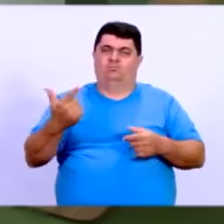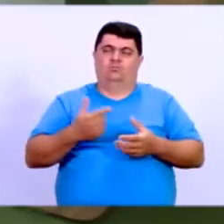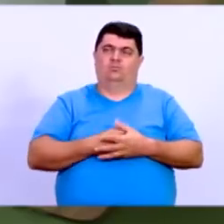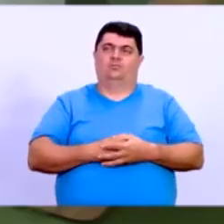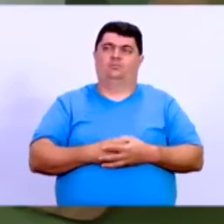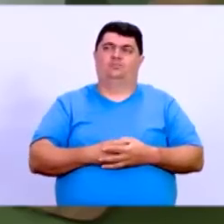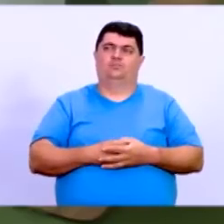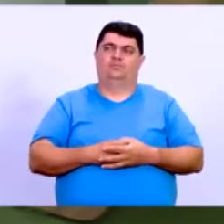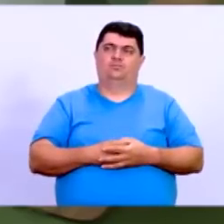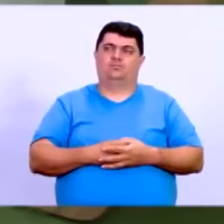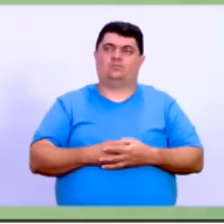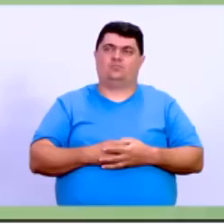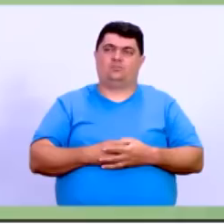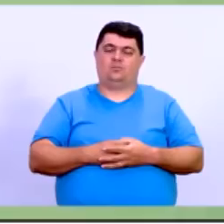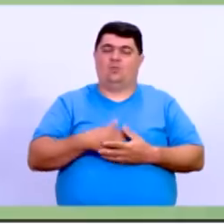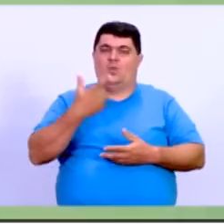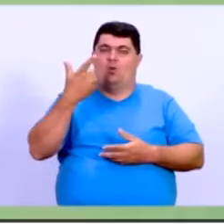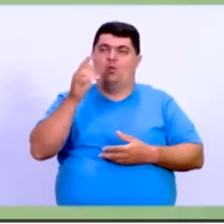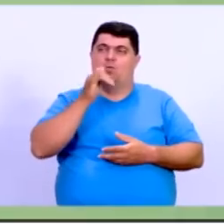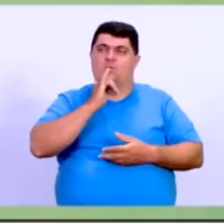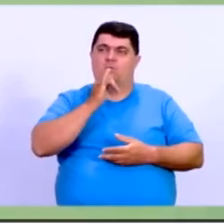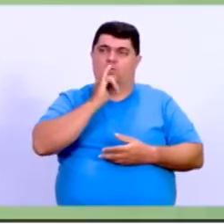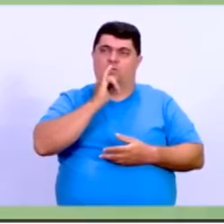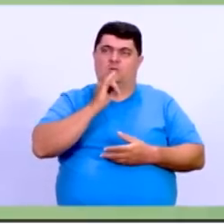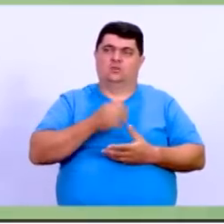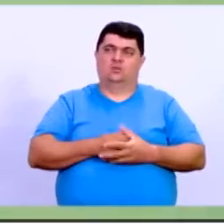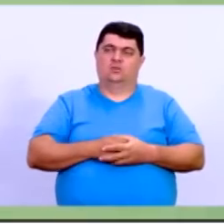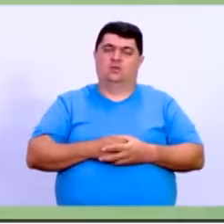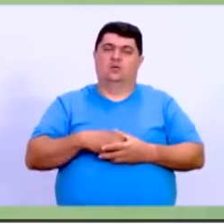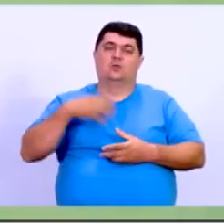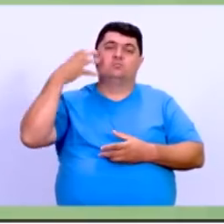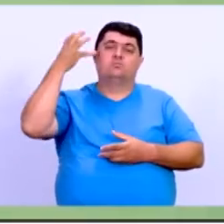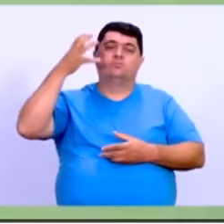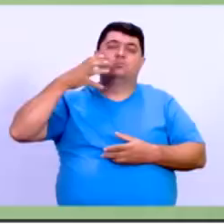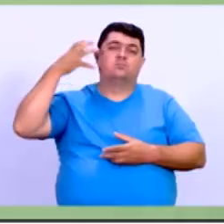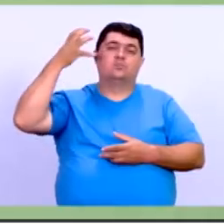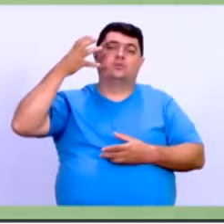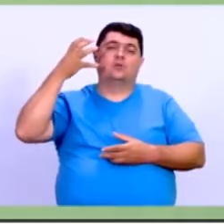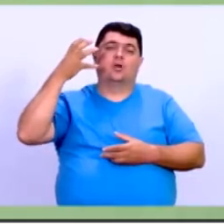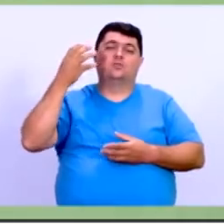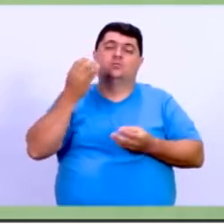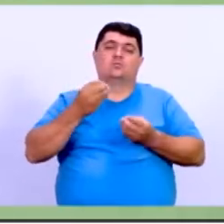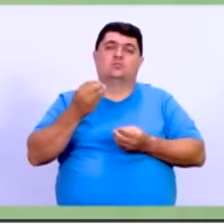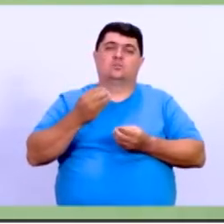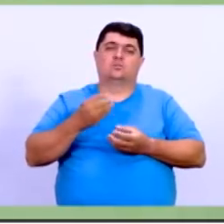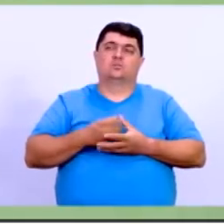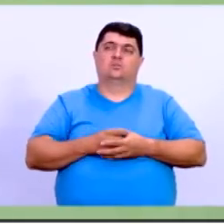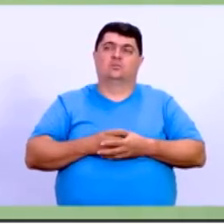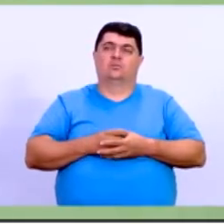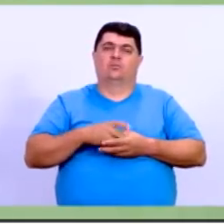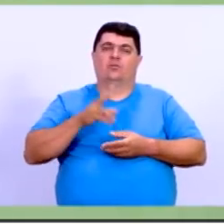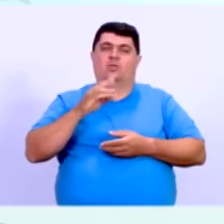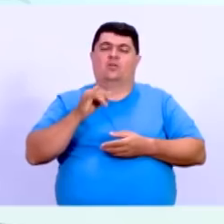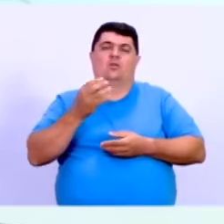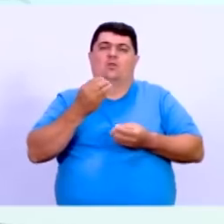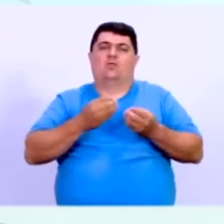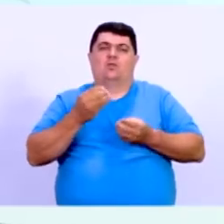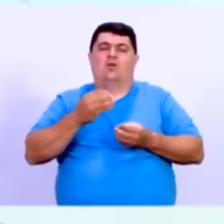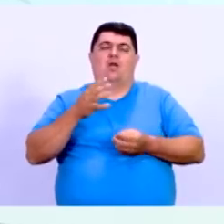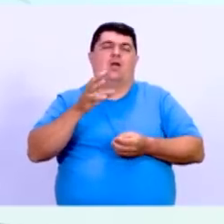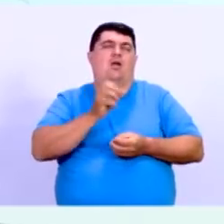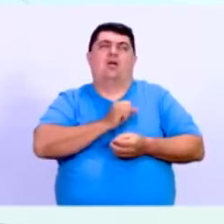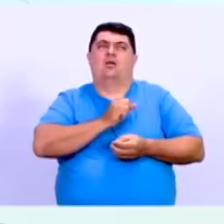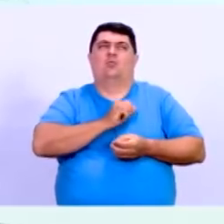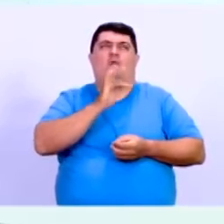Felizmente. Muito bem, vamos pegar um outro exemplo aqui, olha só, pessoal. O rádio também é um exemplo, olha só. O rádio, você vai lá, professor, adoro ouvir